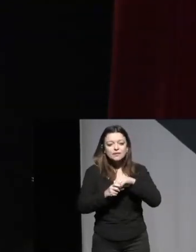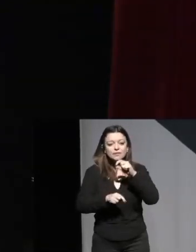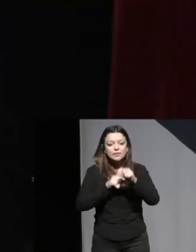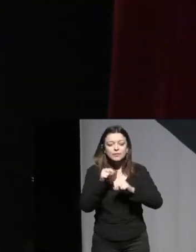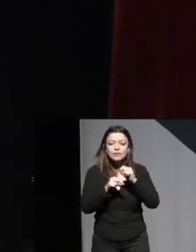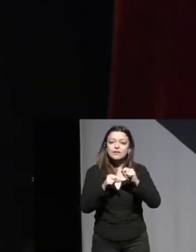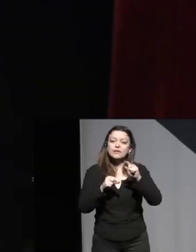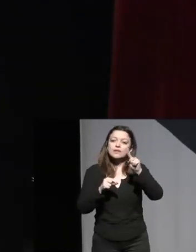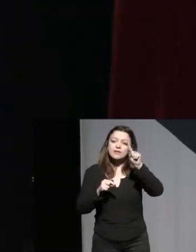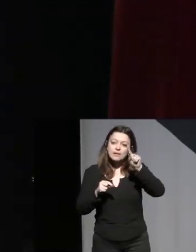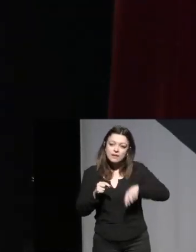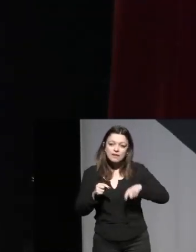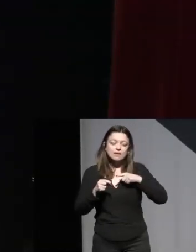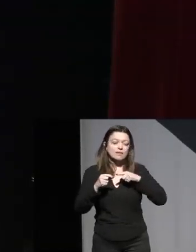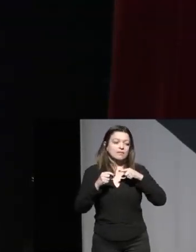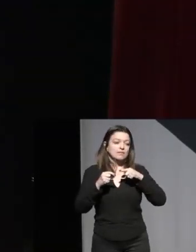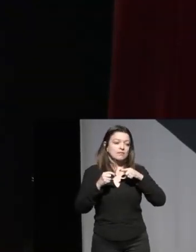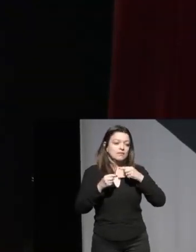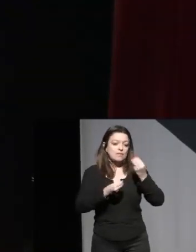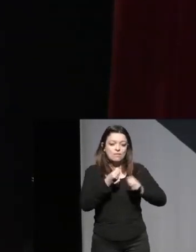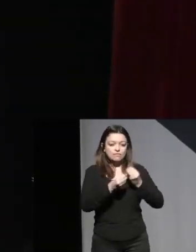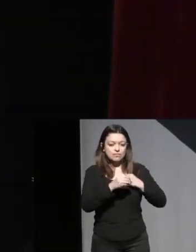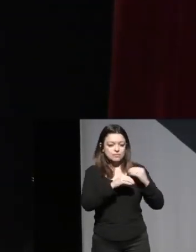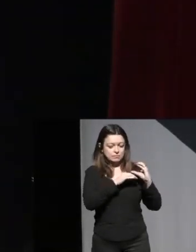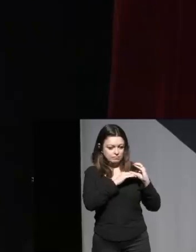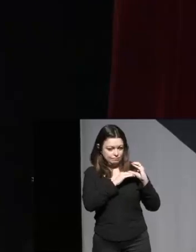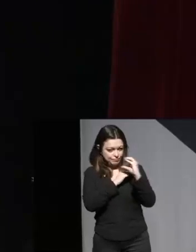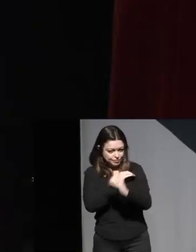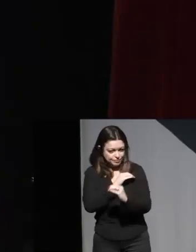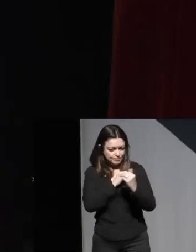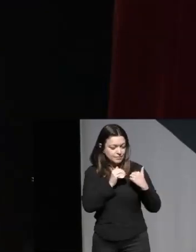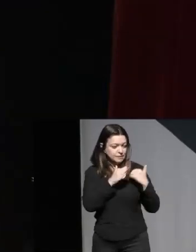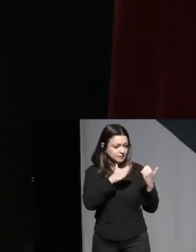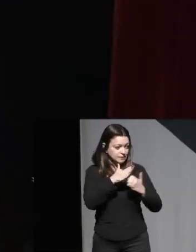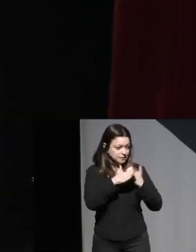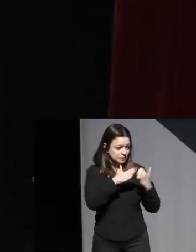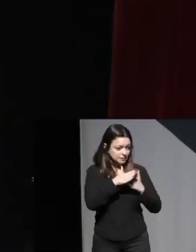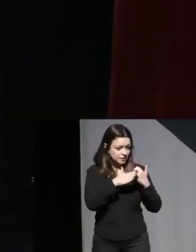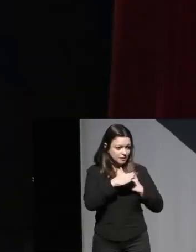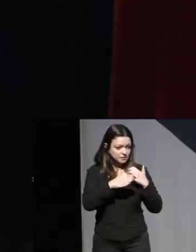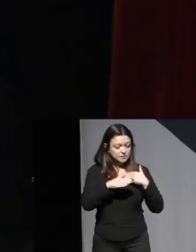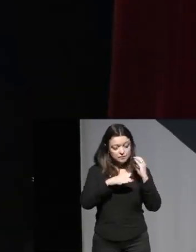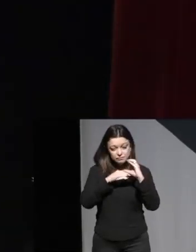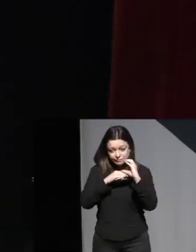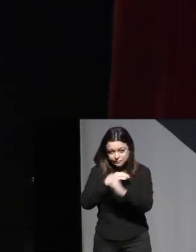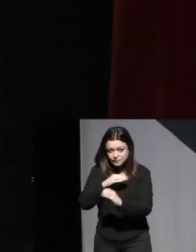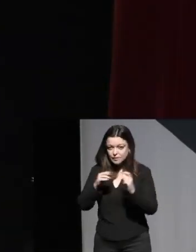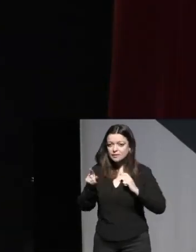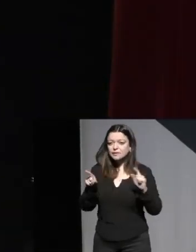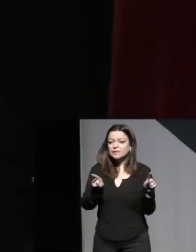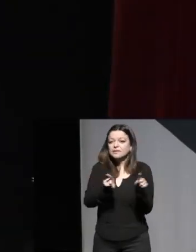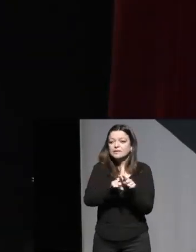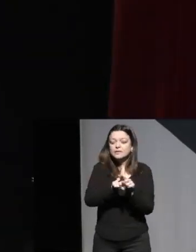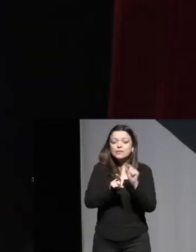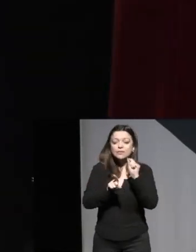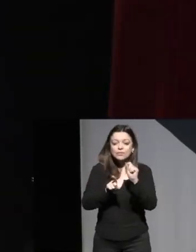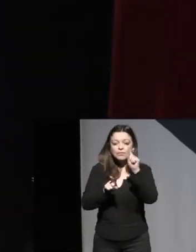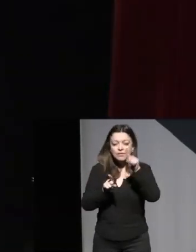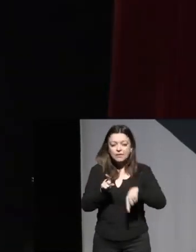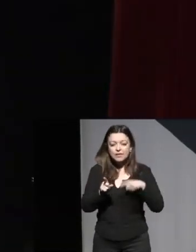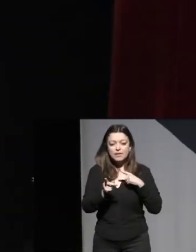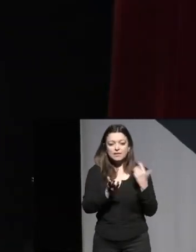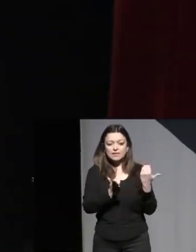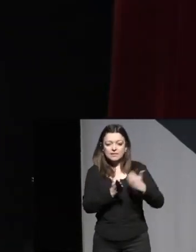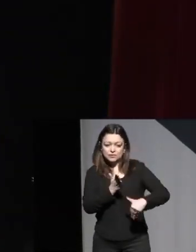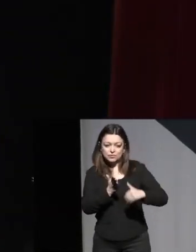ela era um crédito, portanto, dado, concedido a essas empresas, e ela era abatida da base de